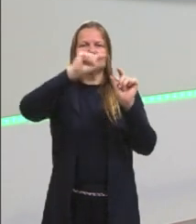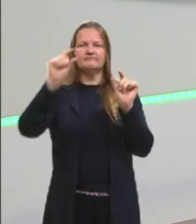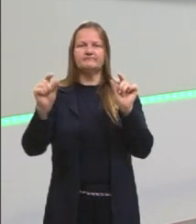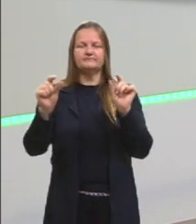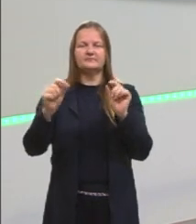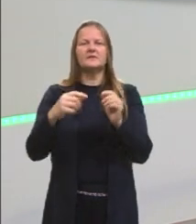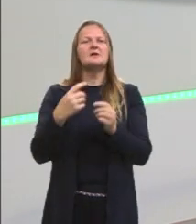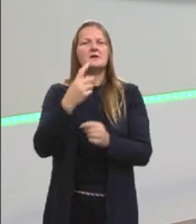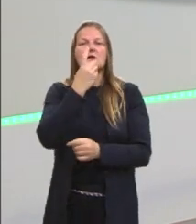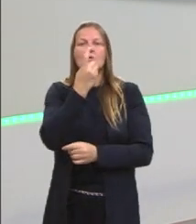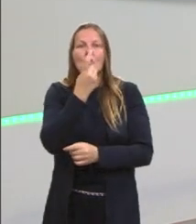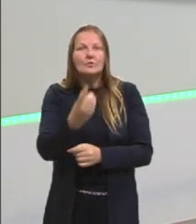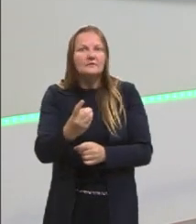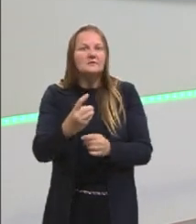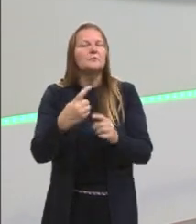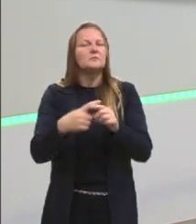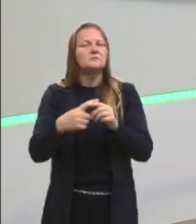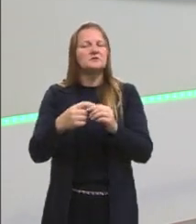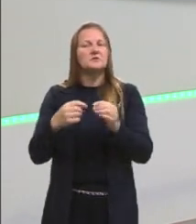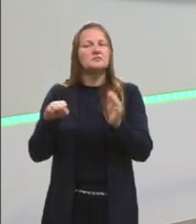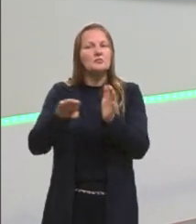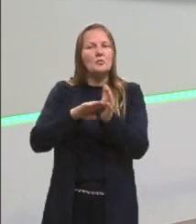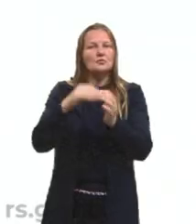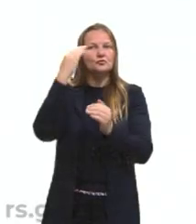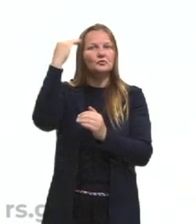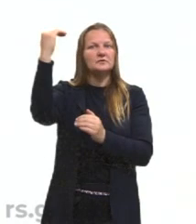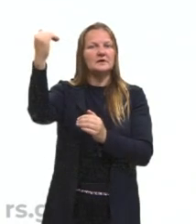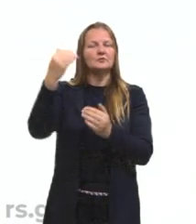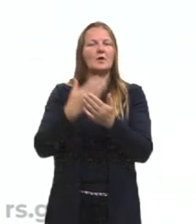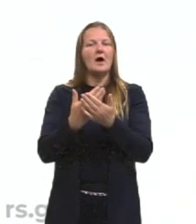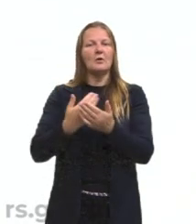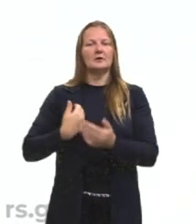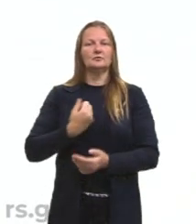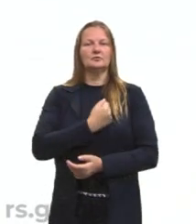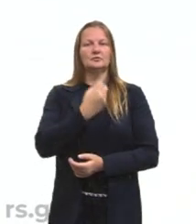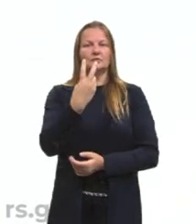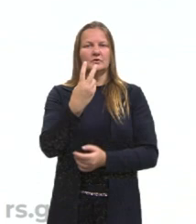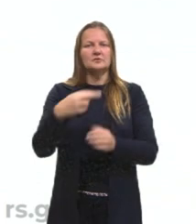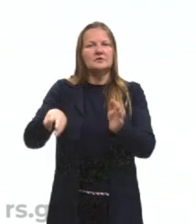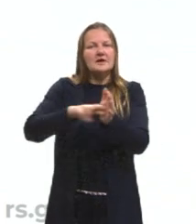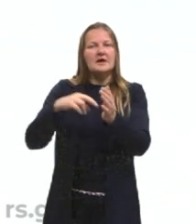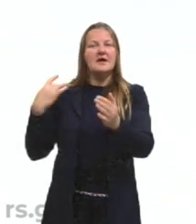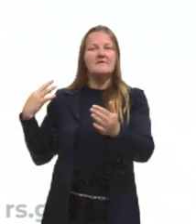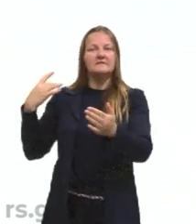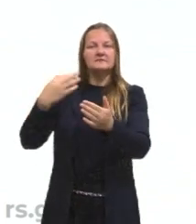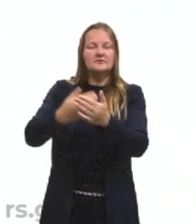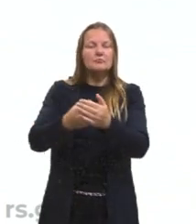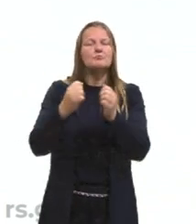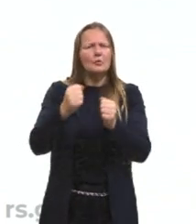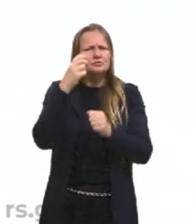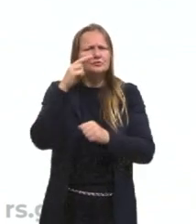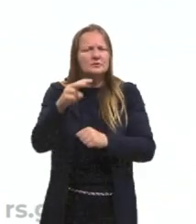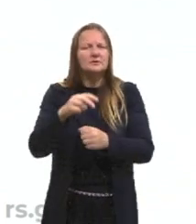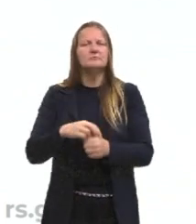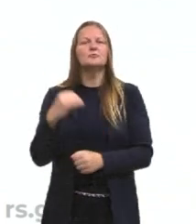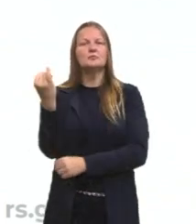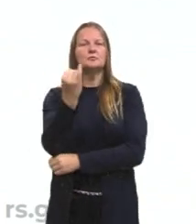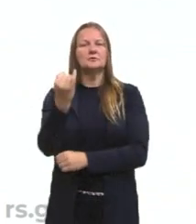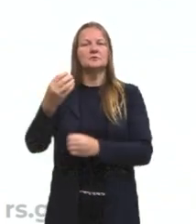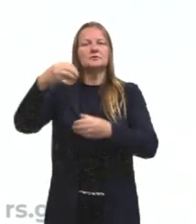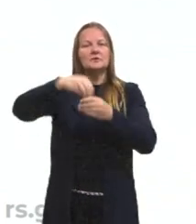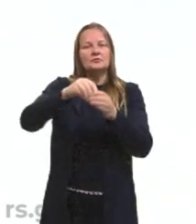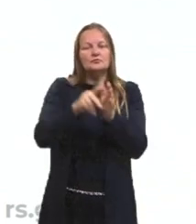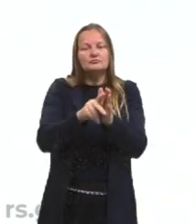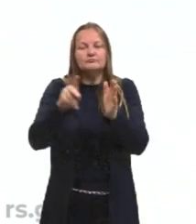etc e tal você pode rever lá na aula de número dois de sociologia sobre a importância que teve na no período